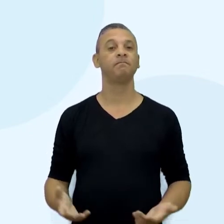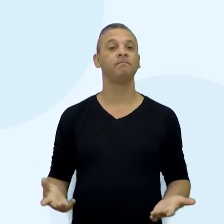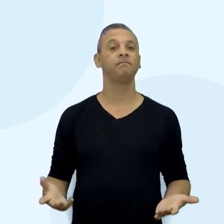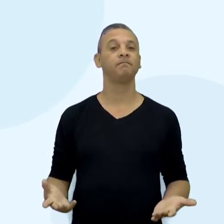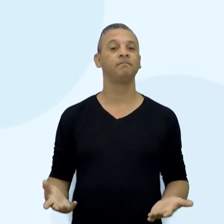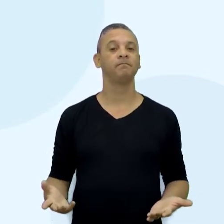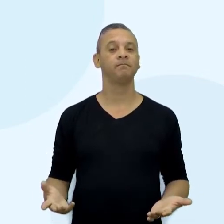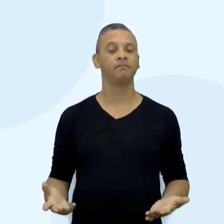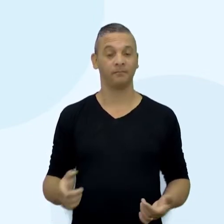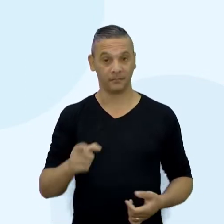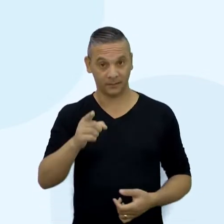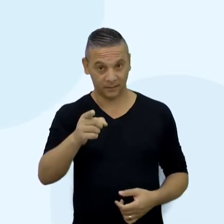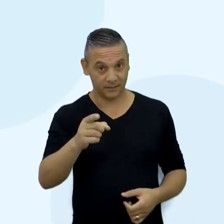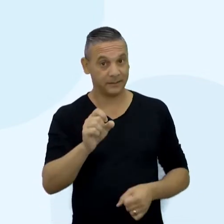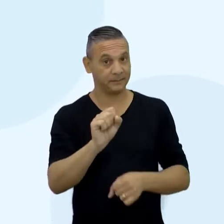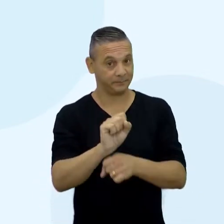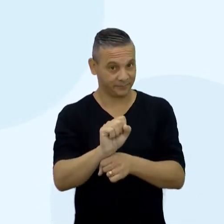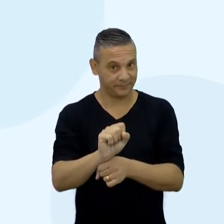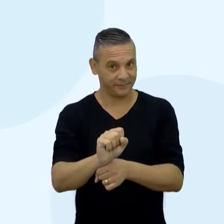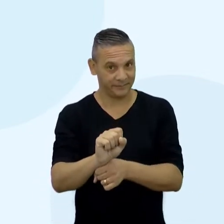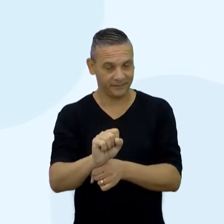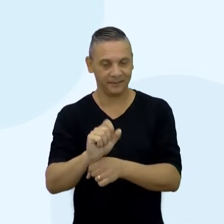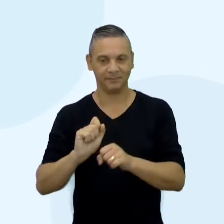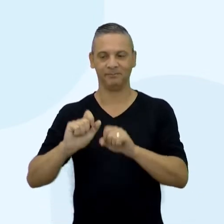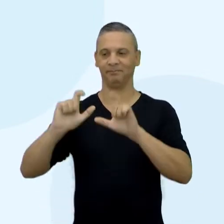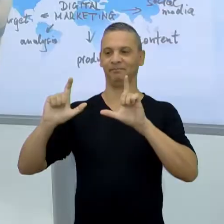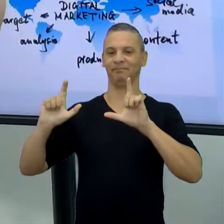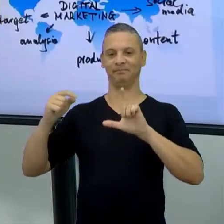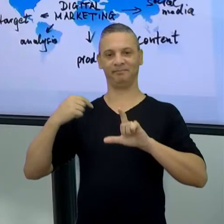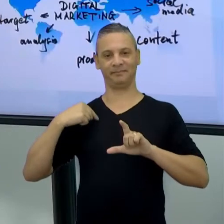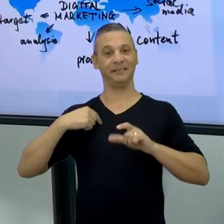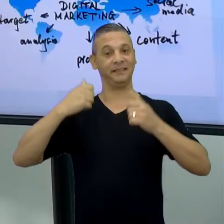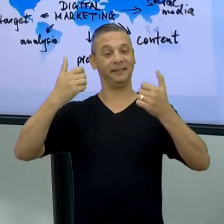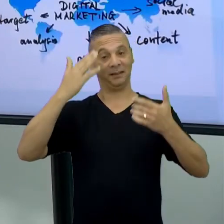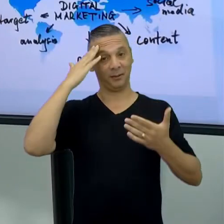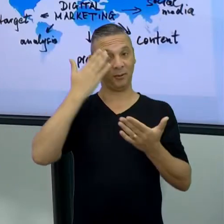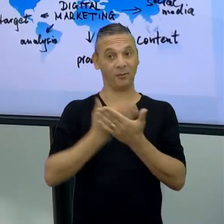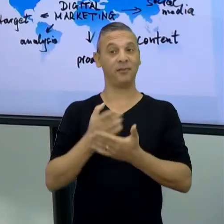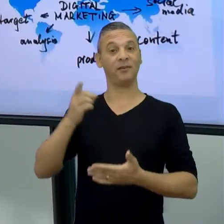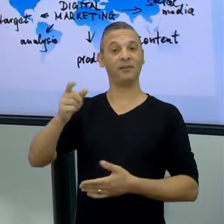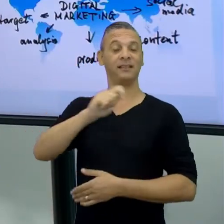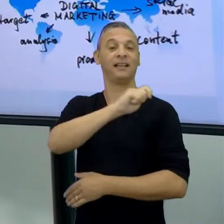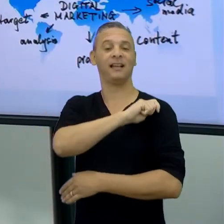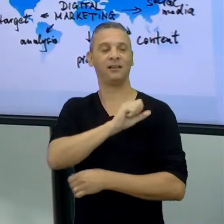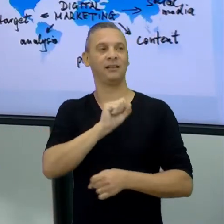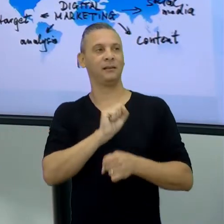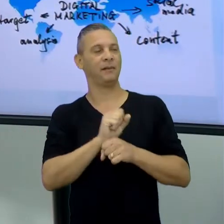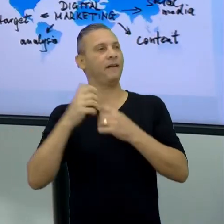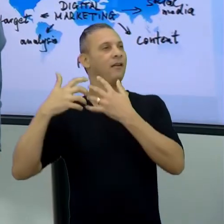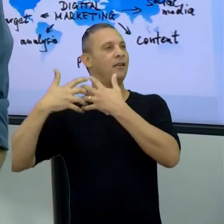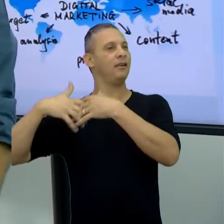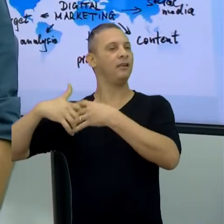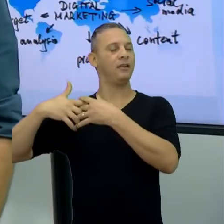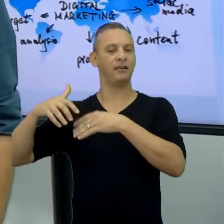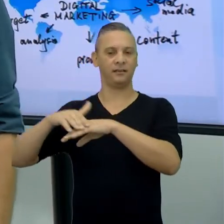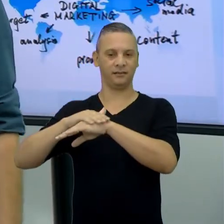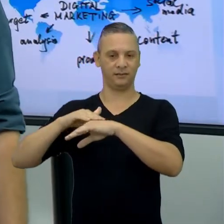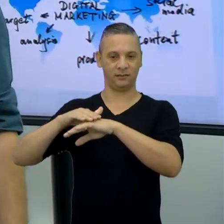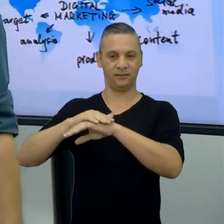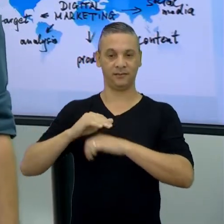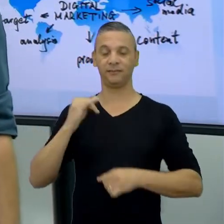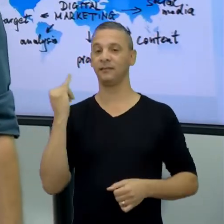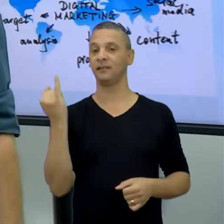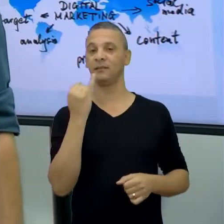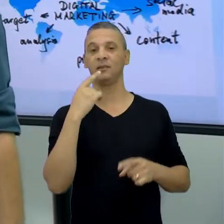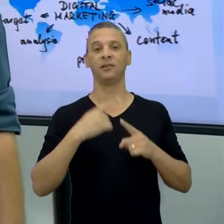Vou confiar que você deu a pausa. Volta pra gente, por favor. Vou confiar em você, você deu a pausa, debateu. Sabe por que isso é importante, tem que chamar atenção?